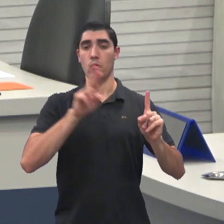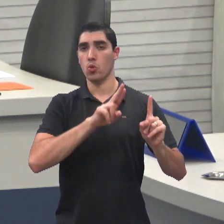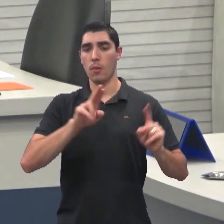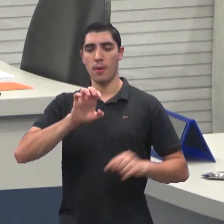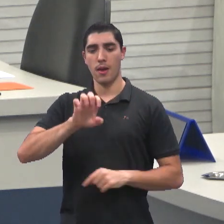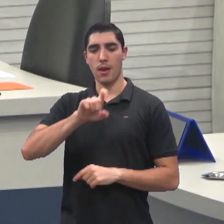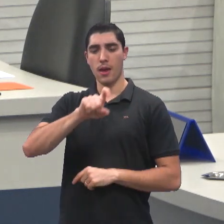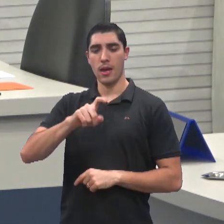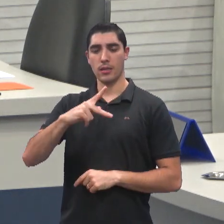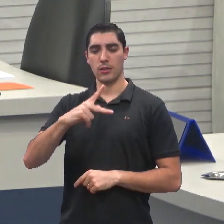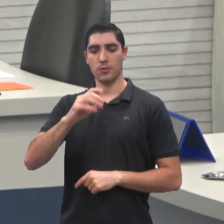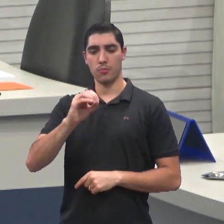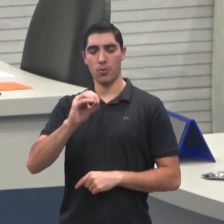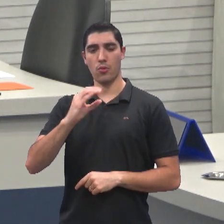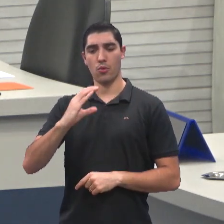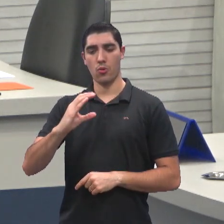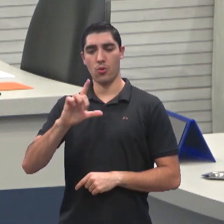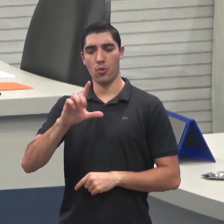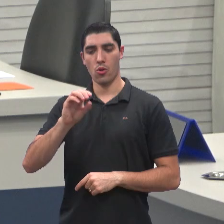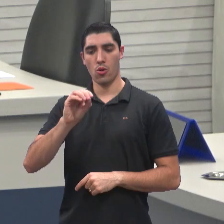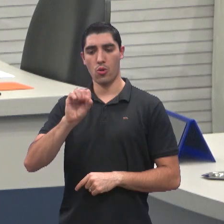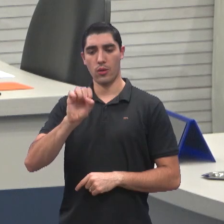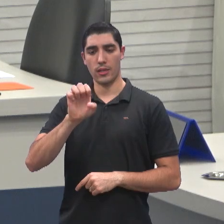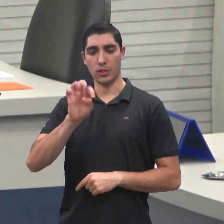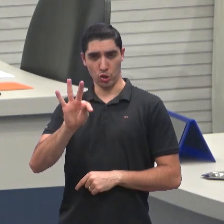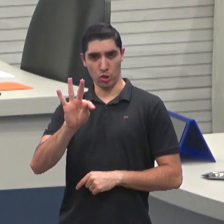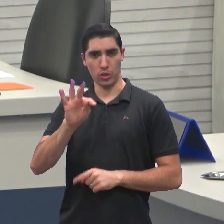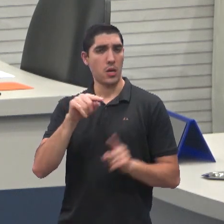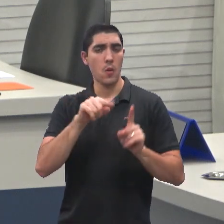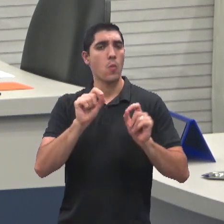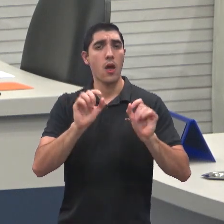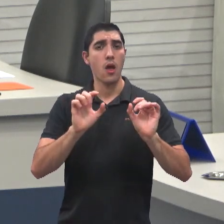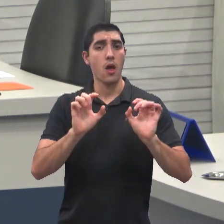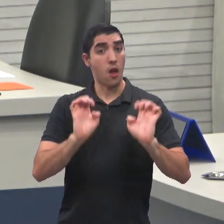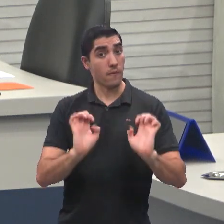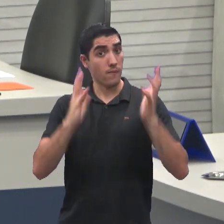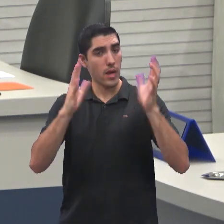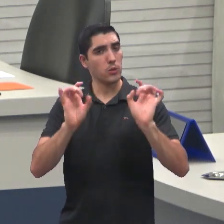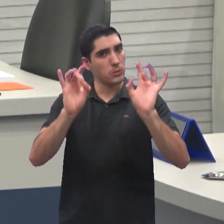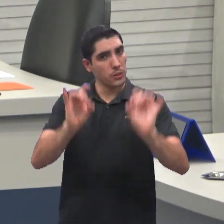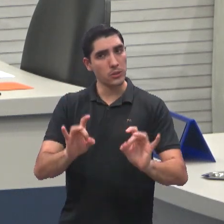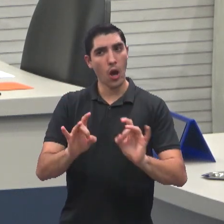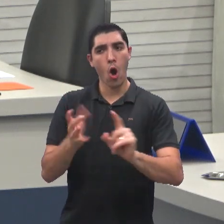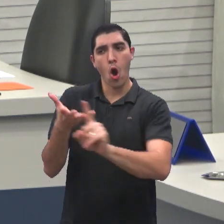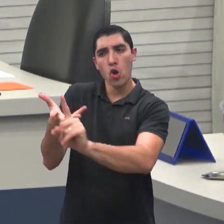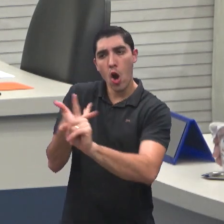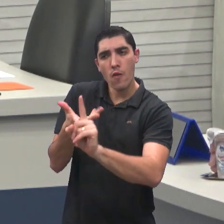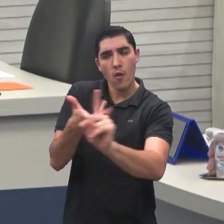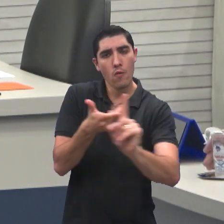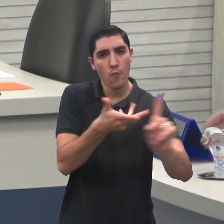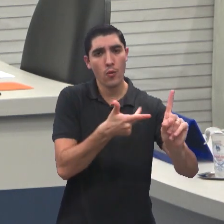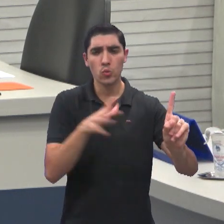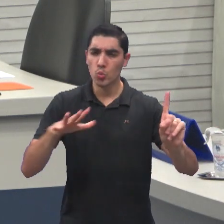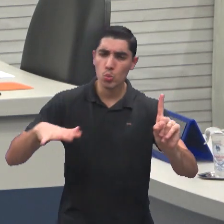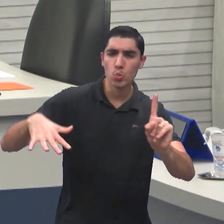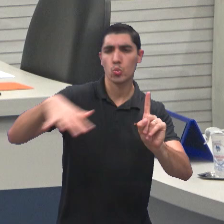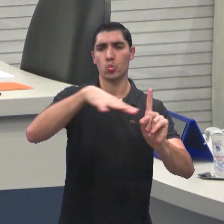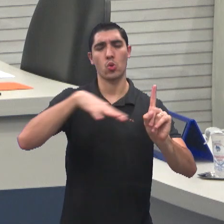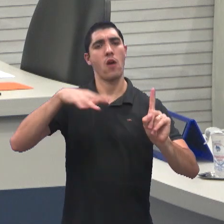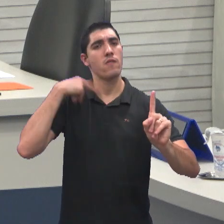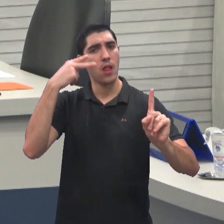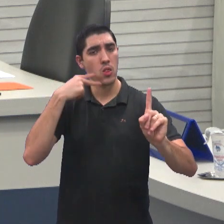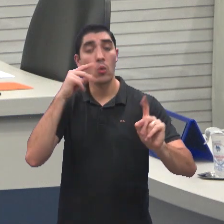nome até bonito, que convida todos os vereadores, a partir no próximo sábado, no dia